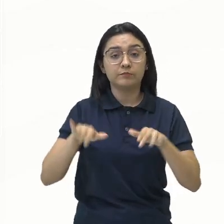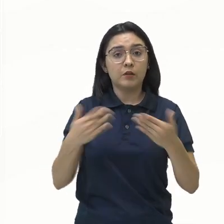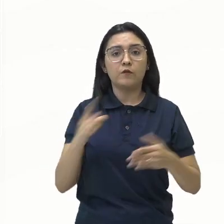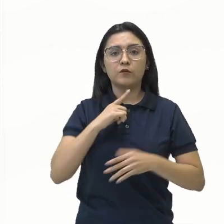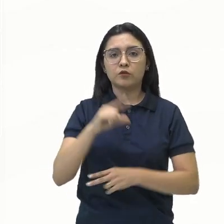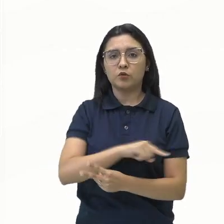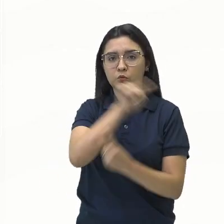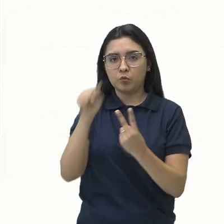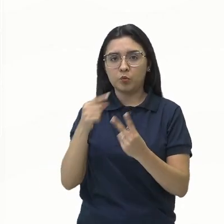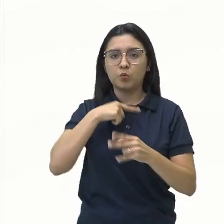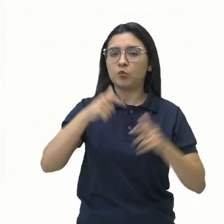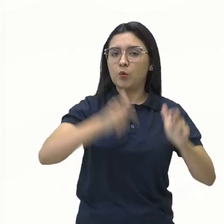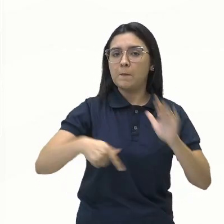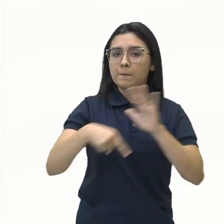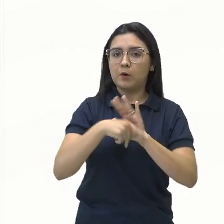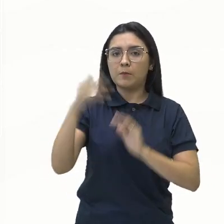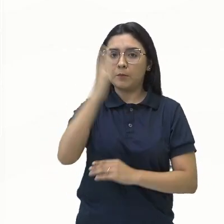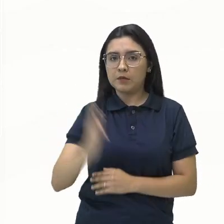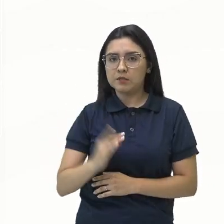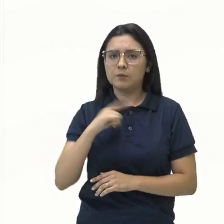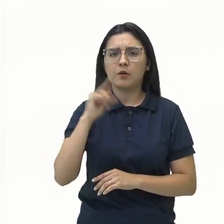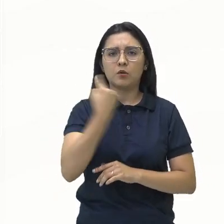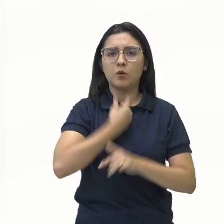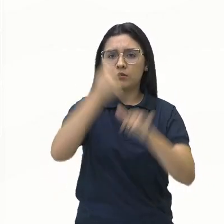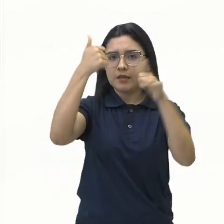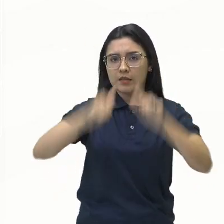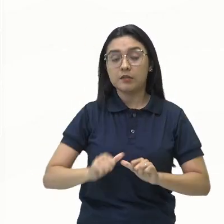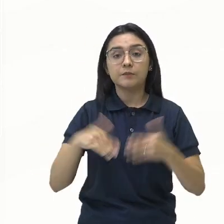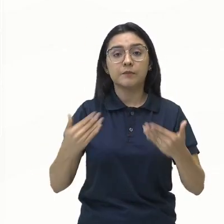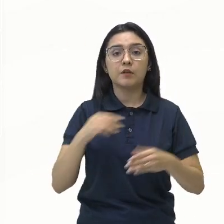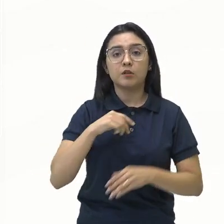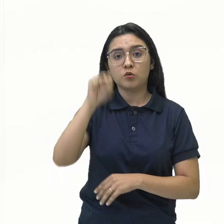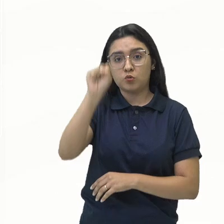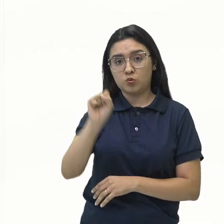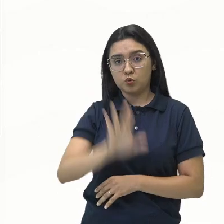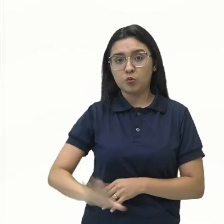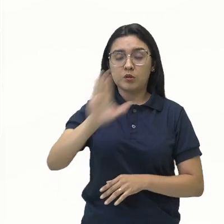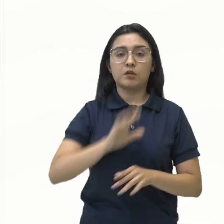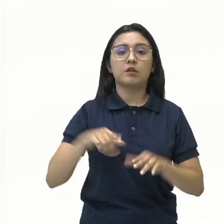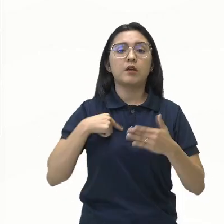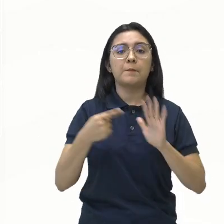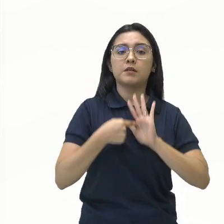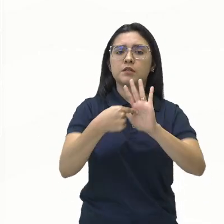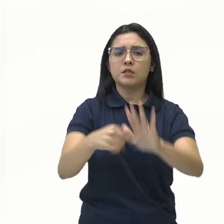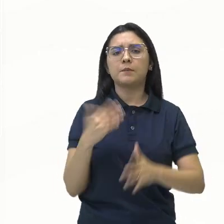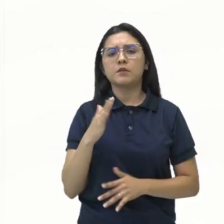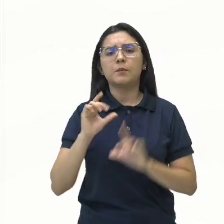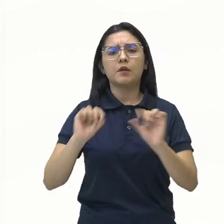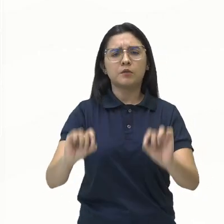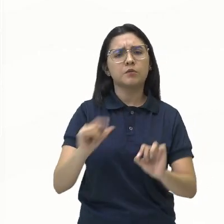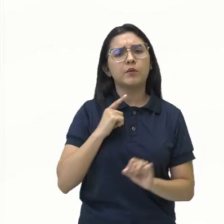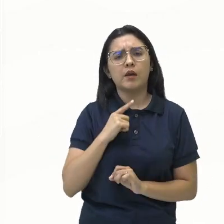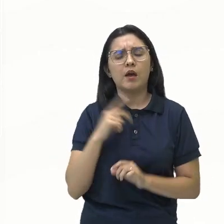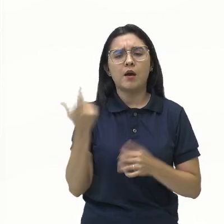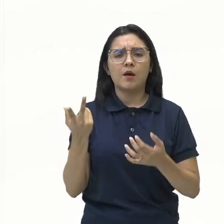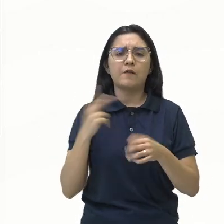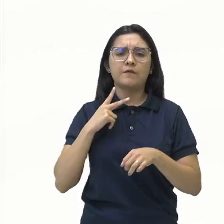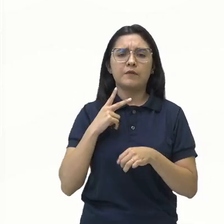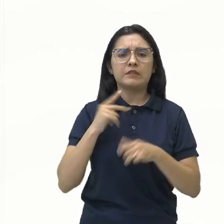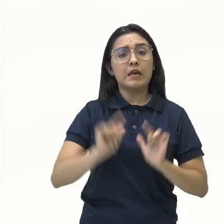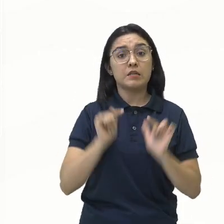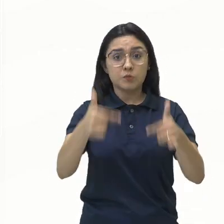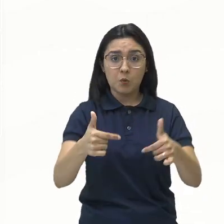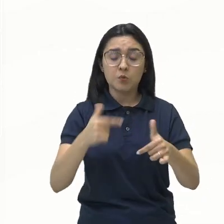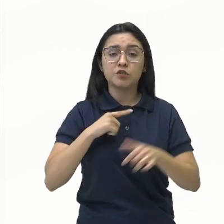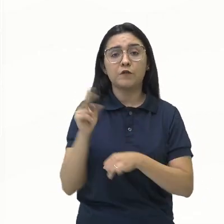duas regiões do Brasil para a gente analisar. A região Sudeste, que é a região que apresenta ali maiores